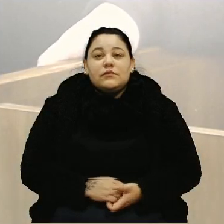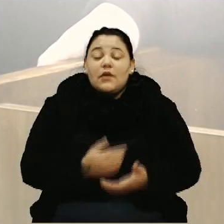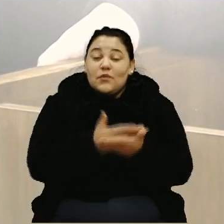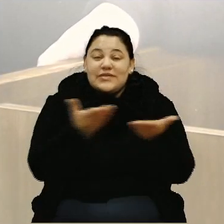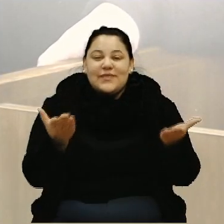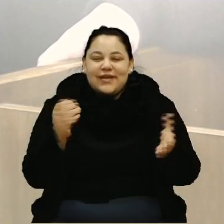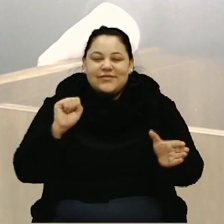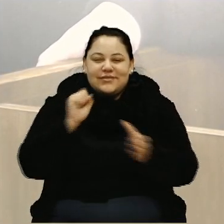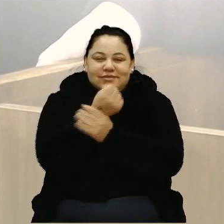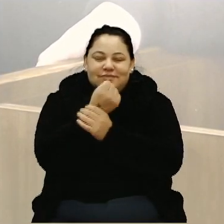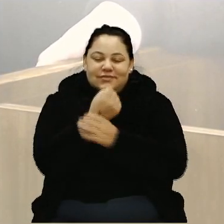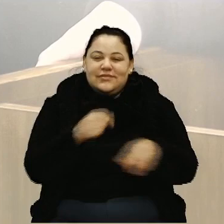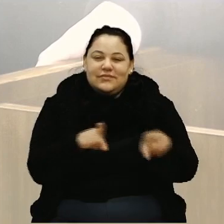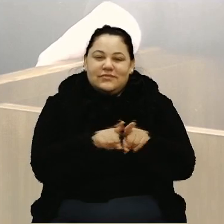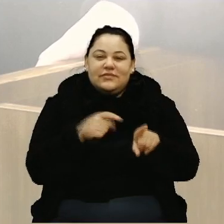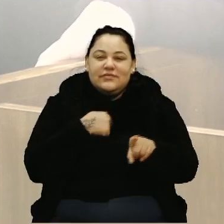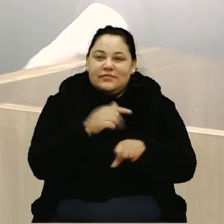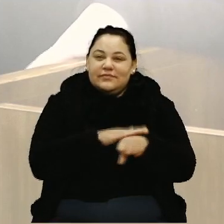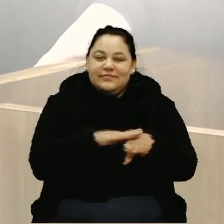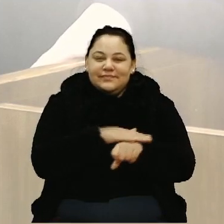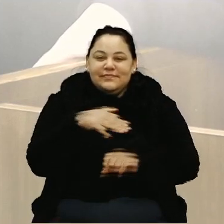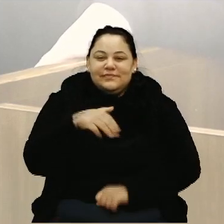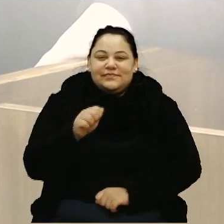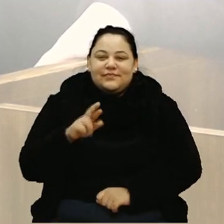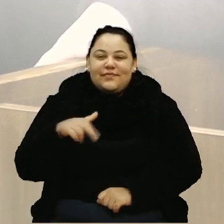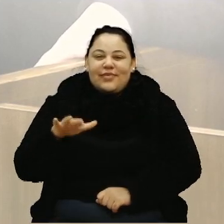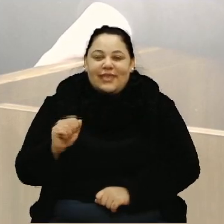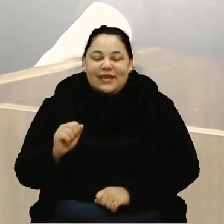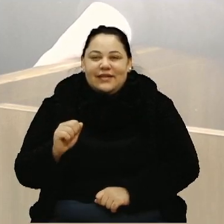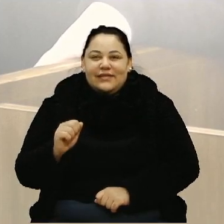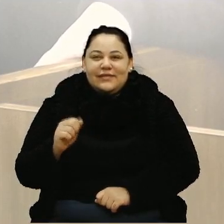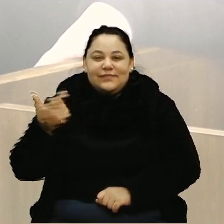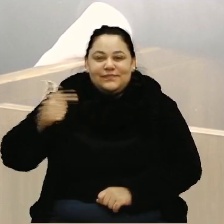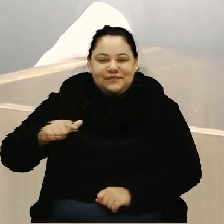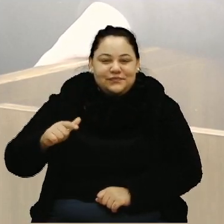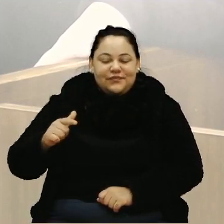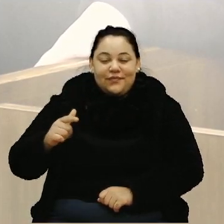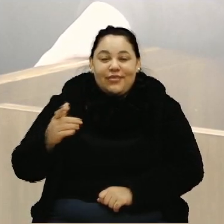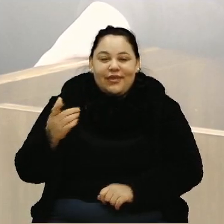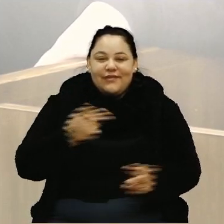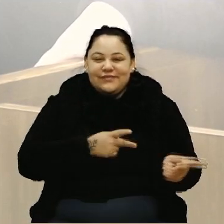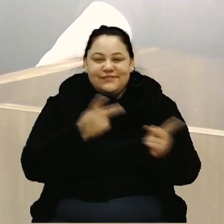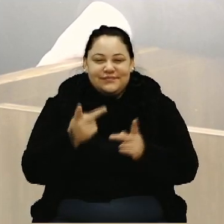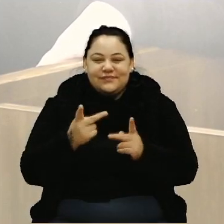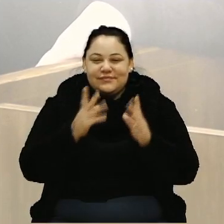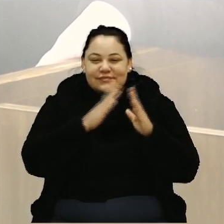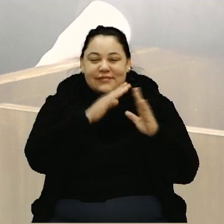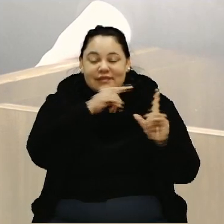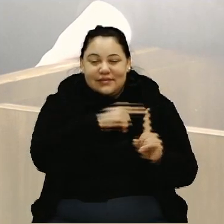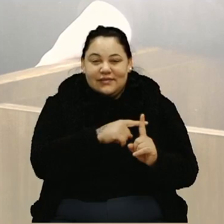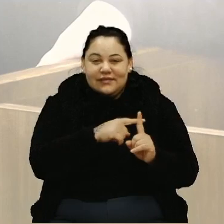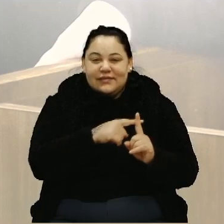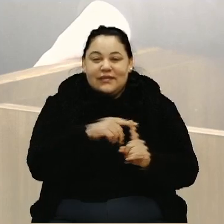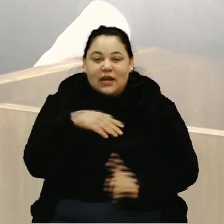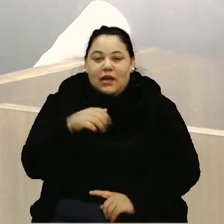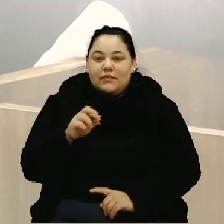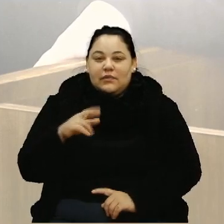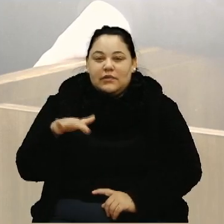seguro. E eu converso com a Maria. Esses dias estive lá, Nossa Senhora Aparecida, lá na igreja. A Maria estava fechando a igreja no